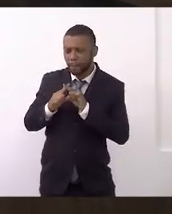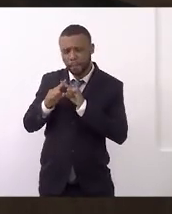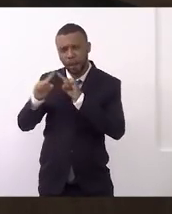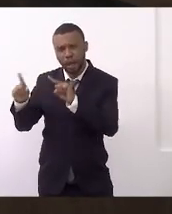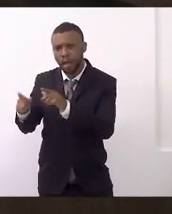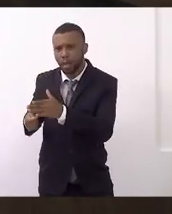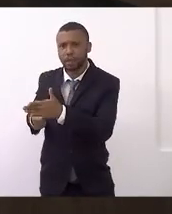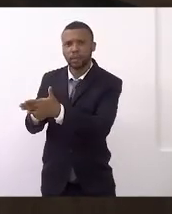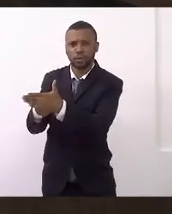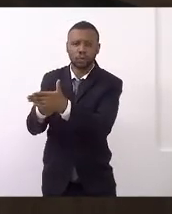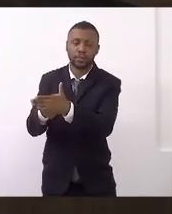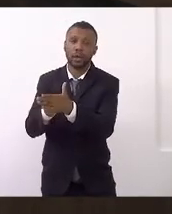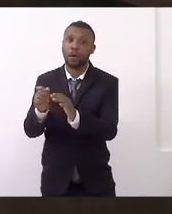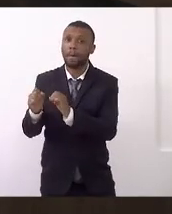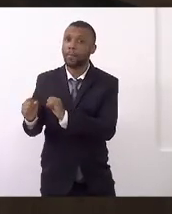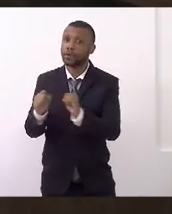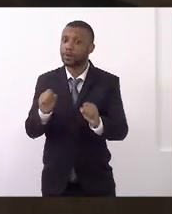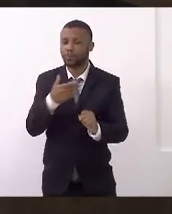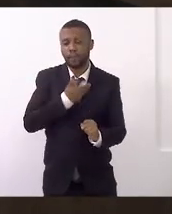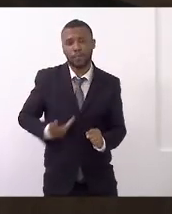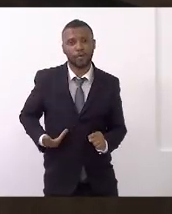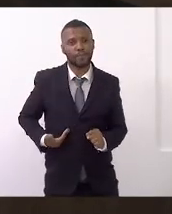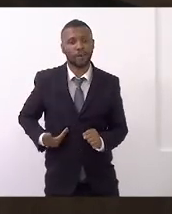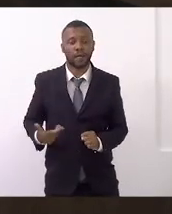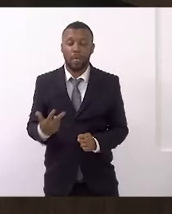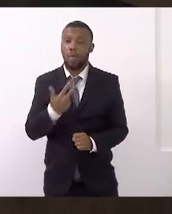poder público vai ficar impedido de abrir